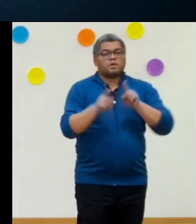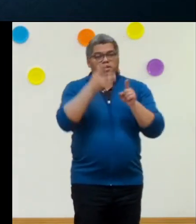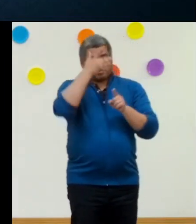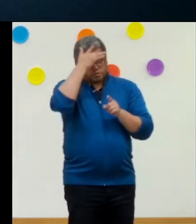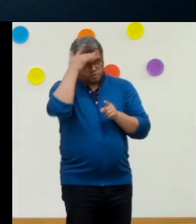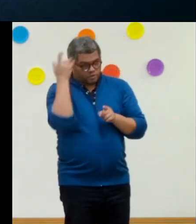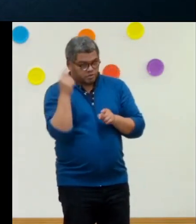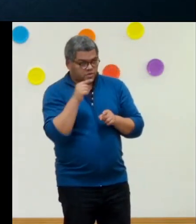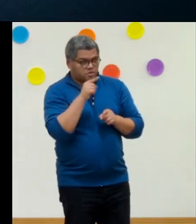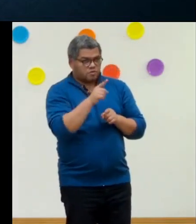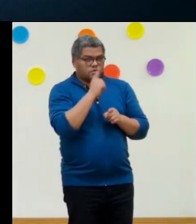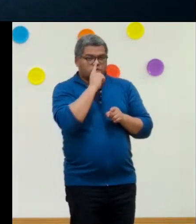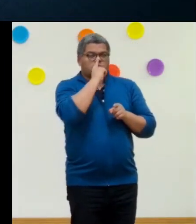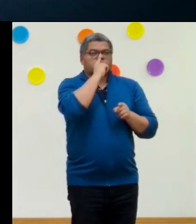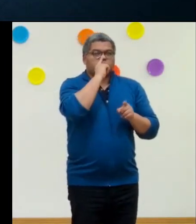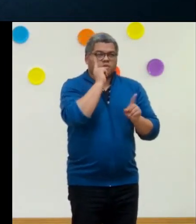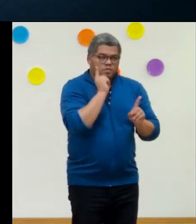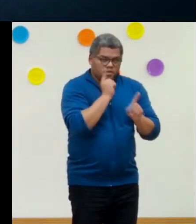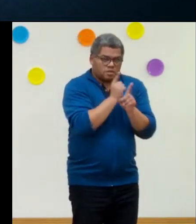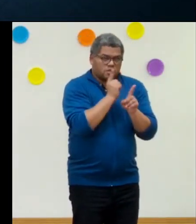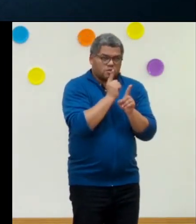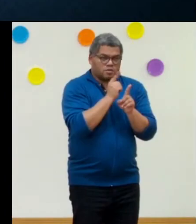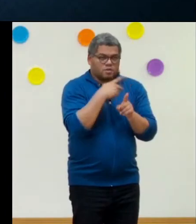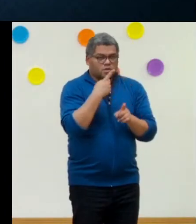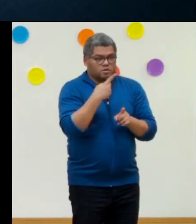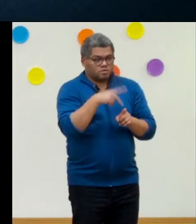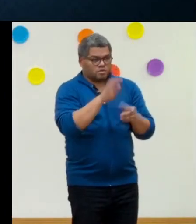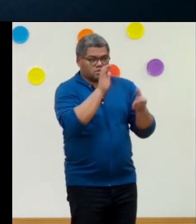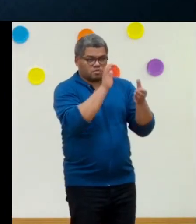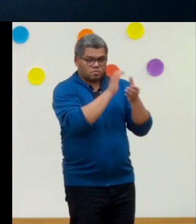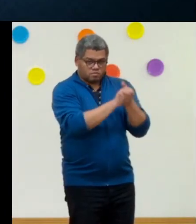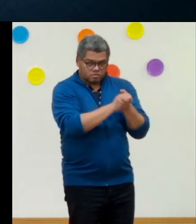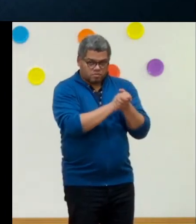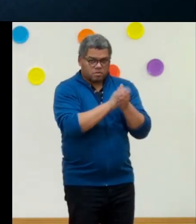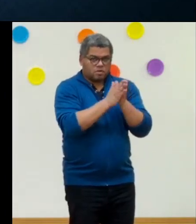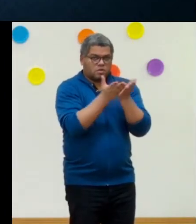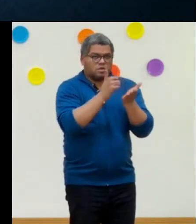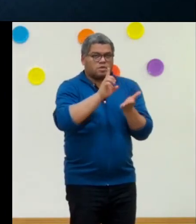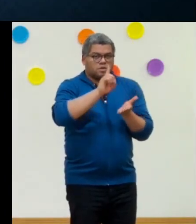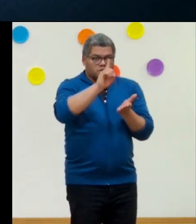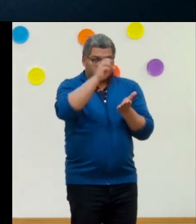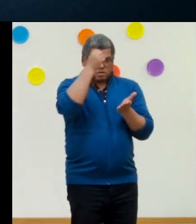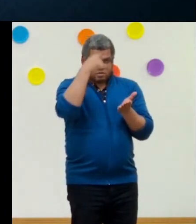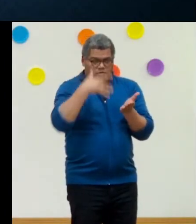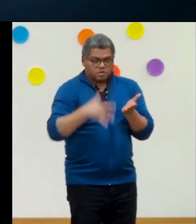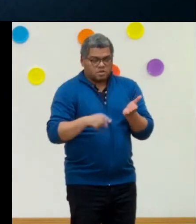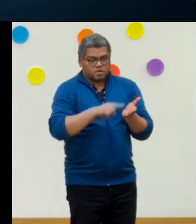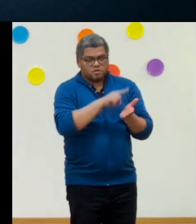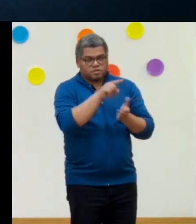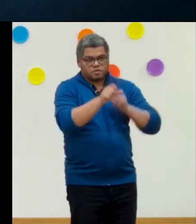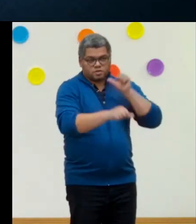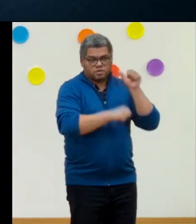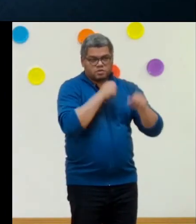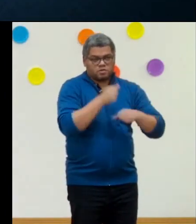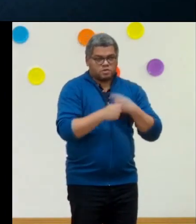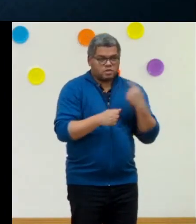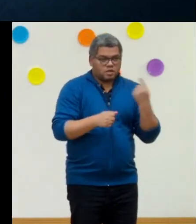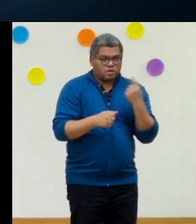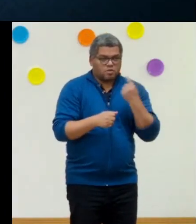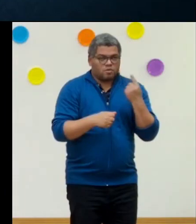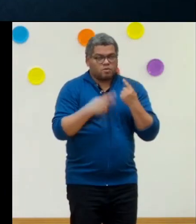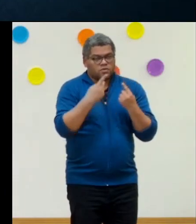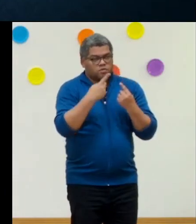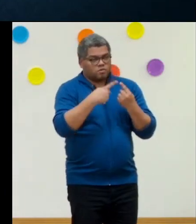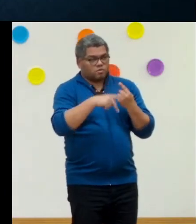você é mais íntima não é o seu filho, é o seu cônjuge. A Bíblia fala que você é um com quem? Com o seu cônjuge.